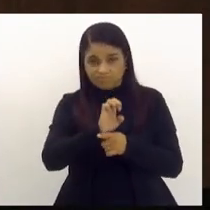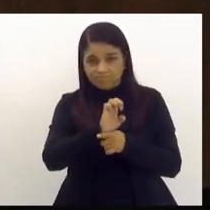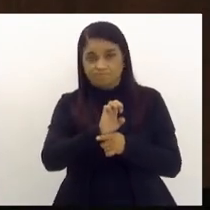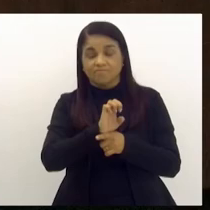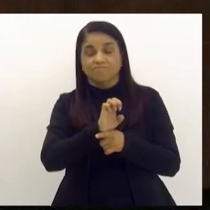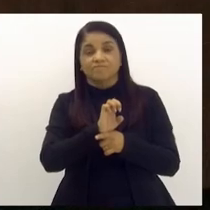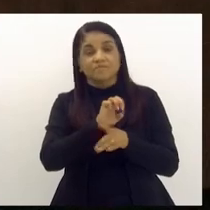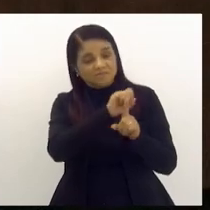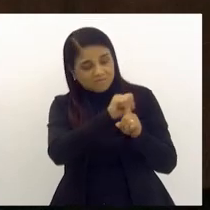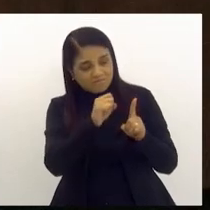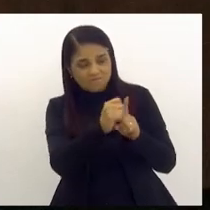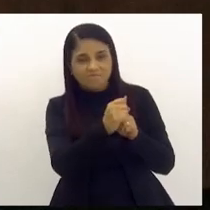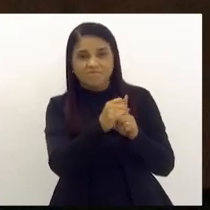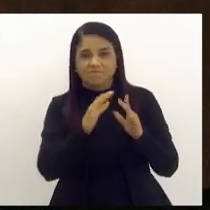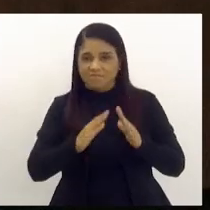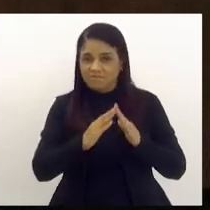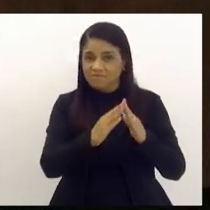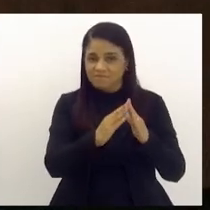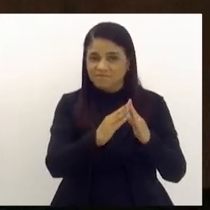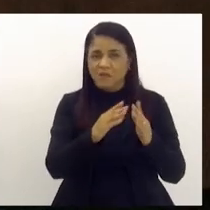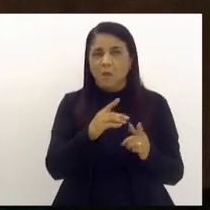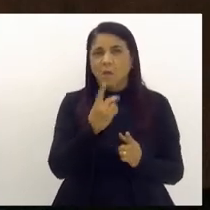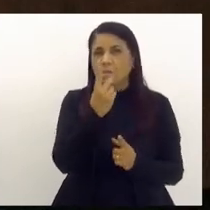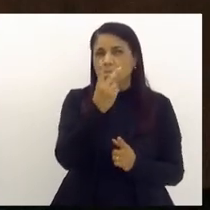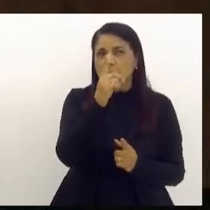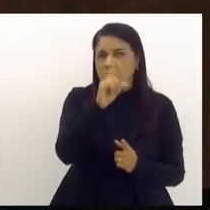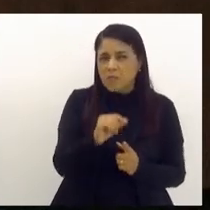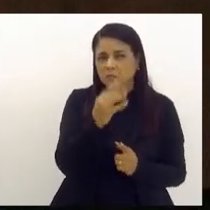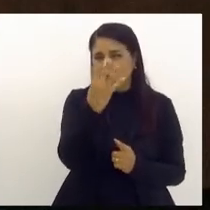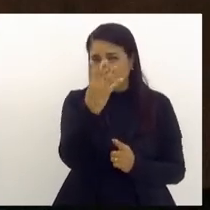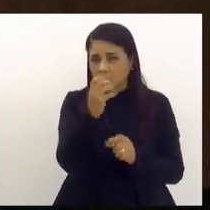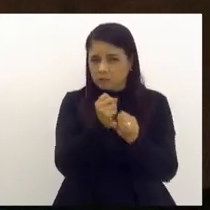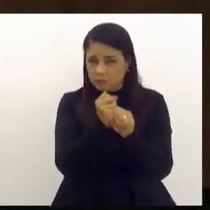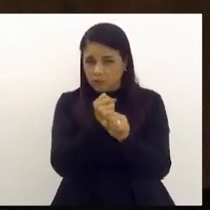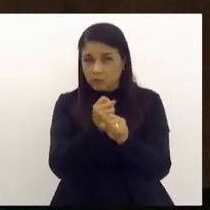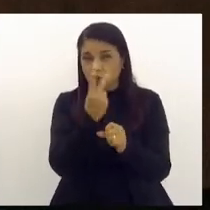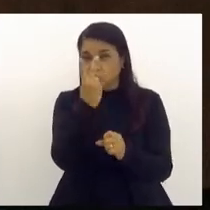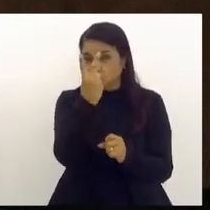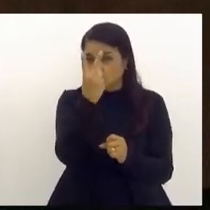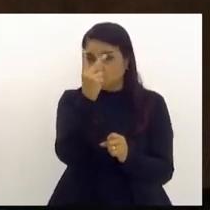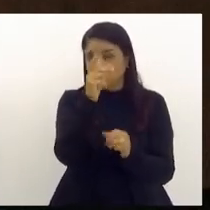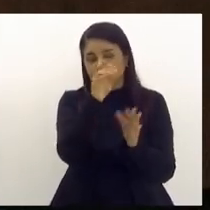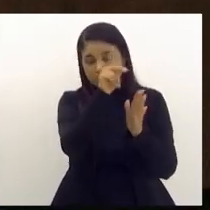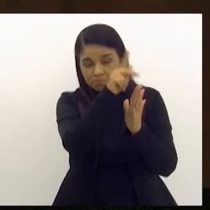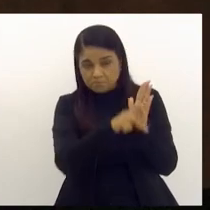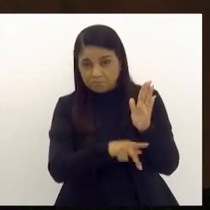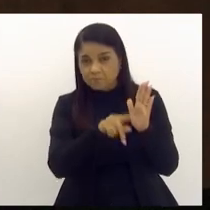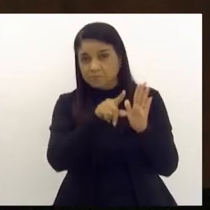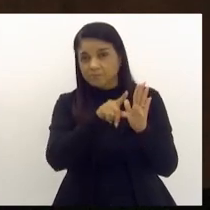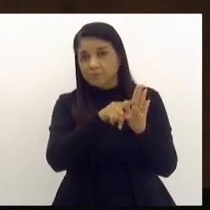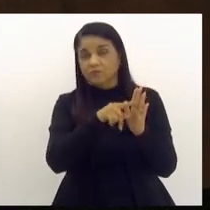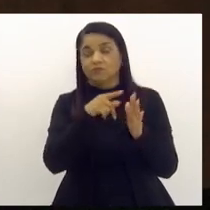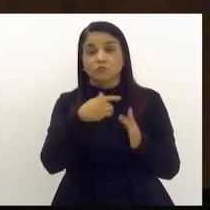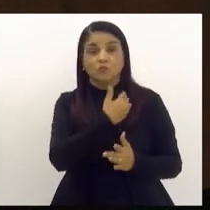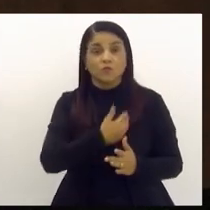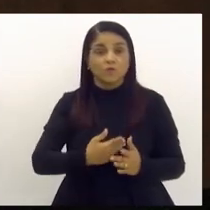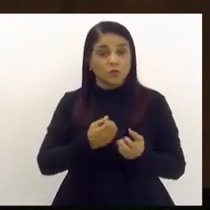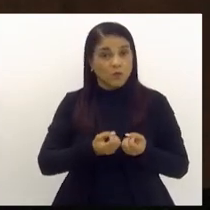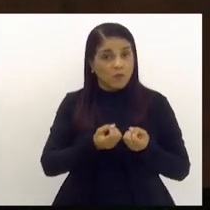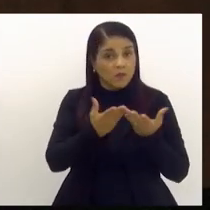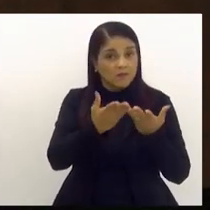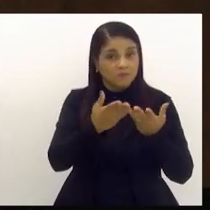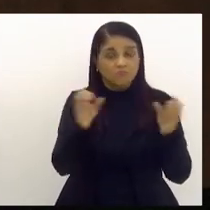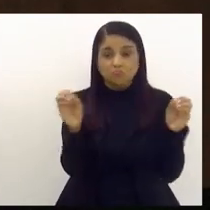Interesse Social, nós não teríamos aí, em menos de 4 anos, 2 programas lançados em habitação pelo governador que não entregaram